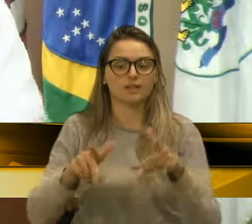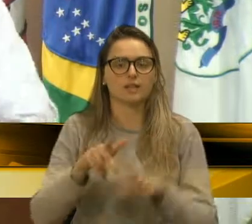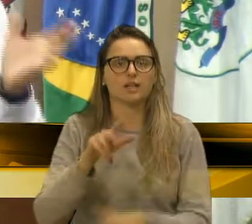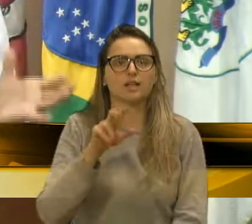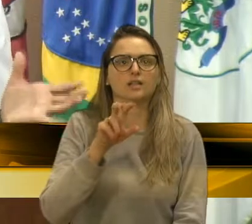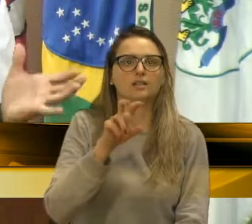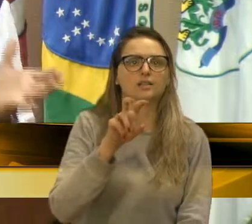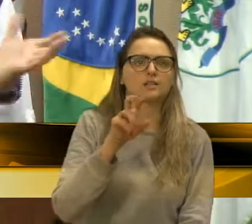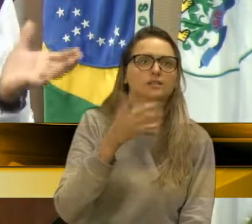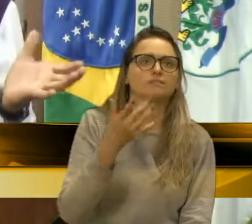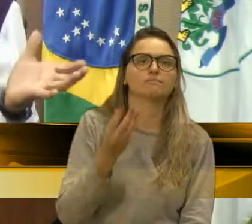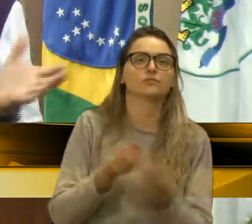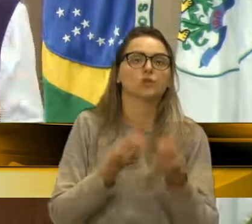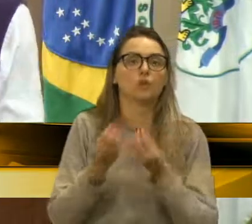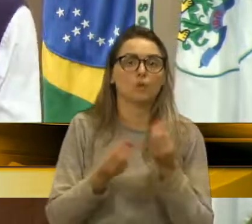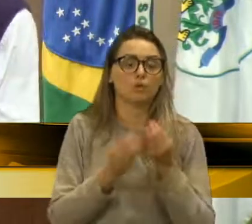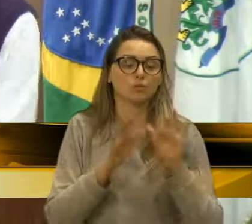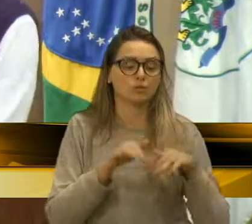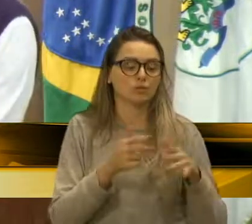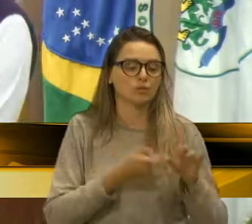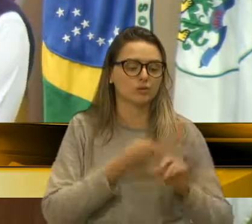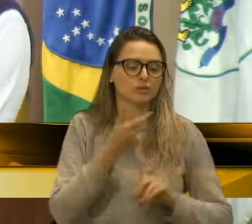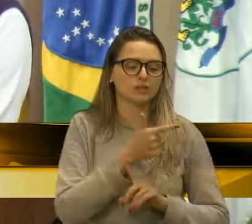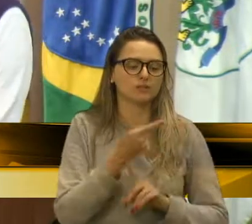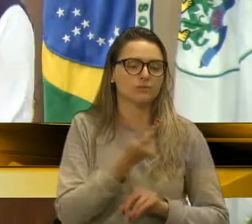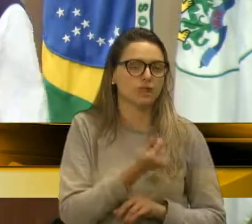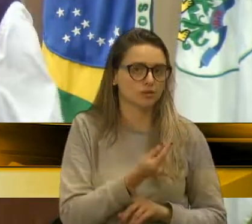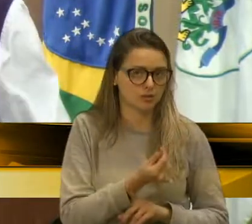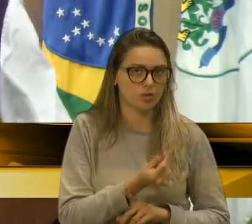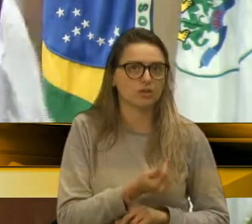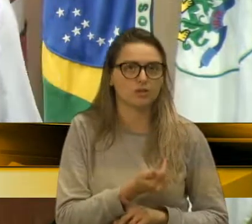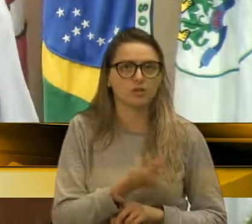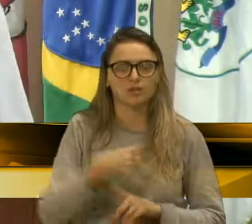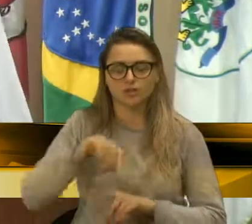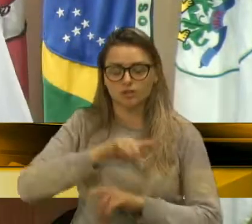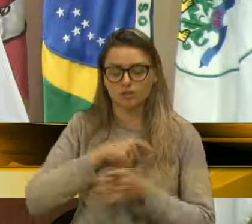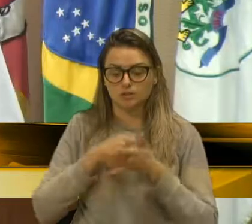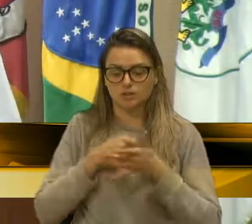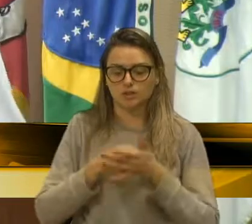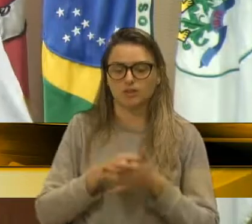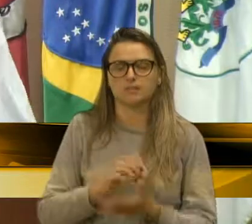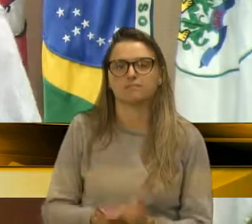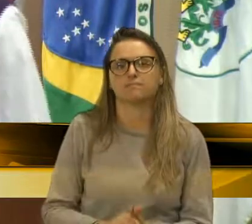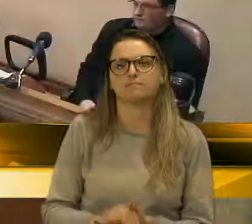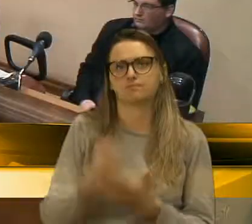quilômetros por litro, como é que fica no final do manhã? Então nós vamos acompanhar de perto para reverter essa situação. Obrigado, senhor presidente.